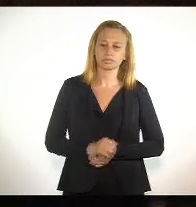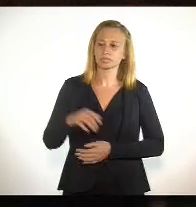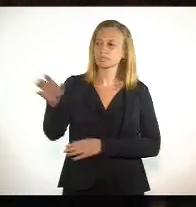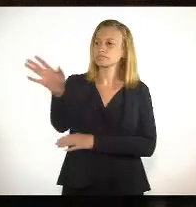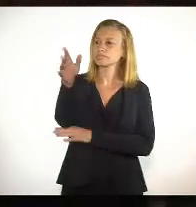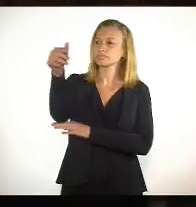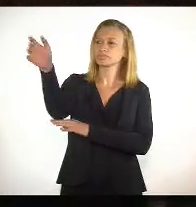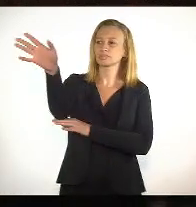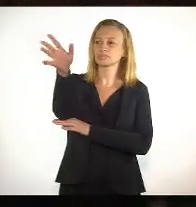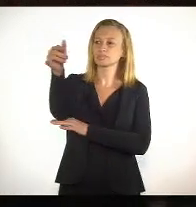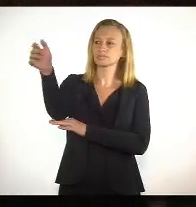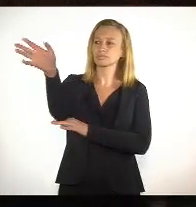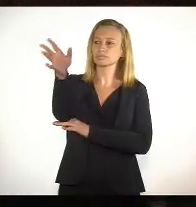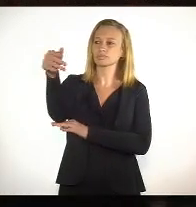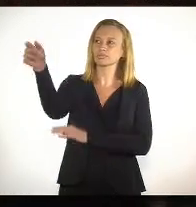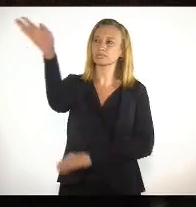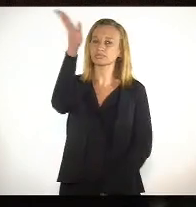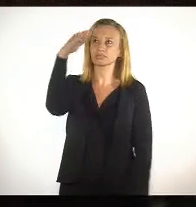bandeira do